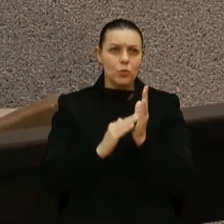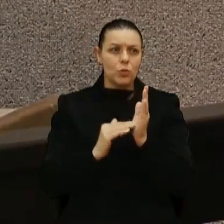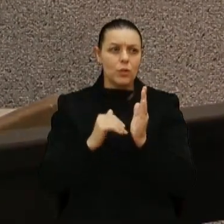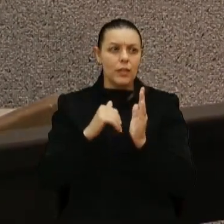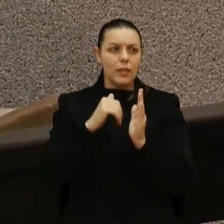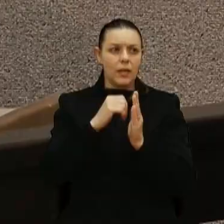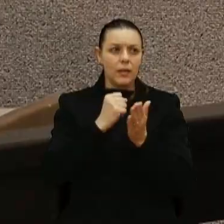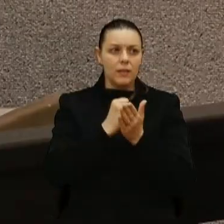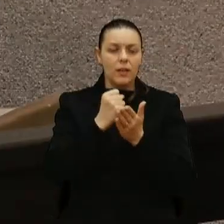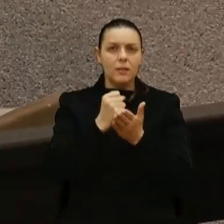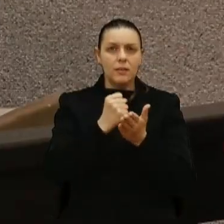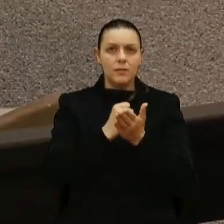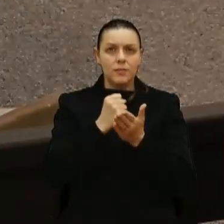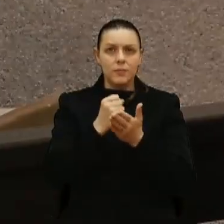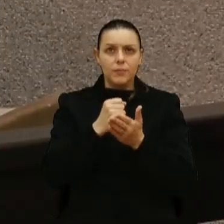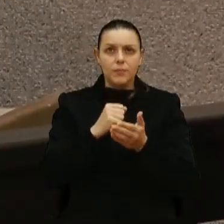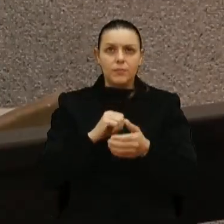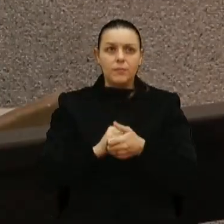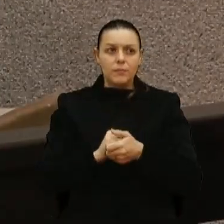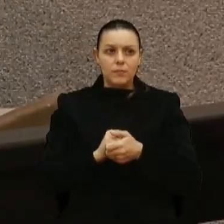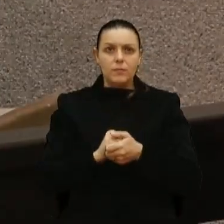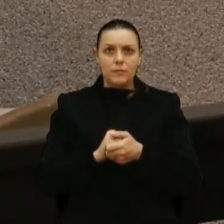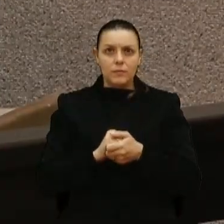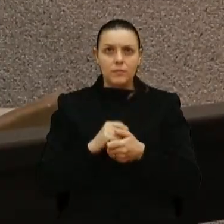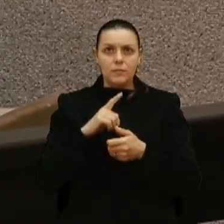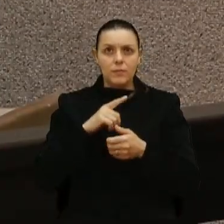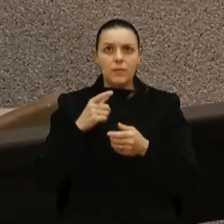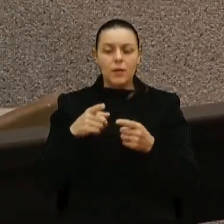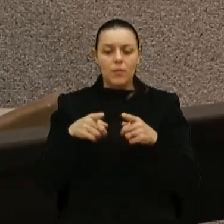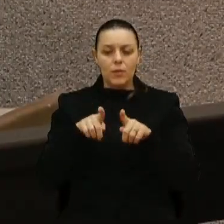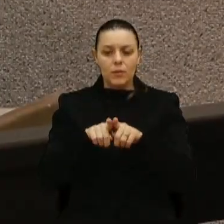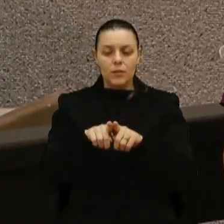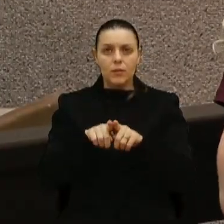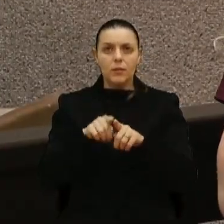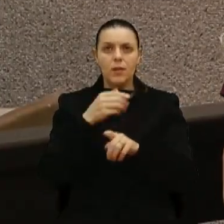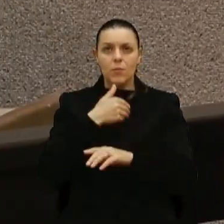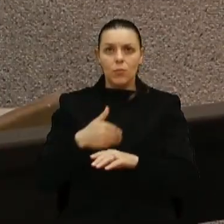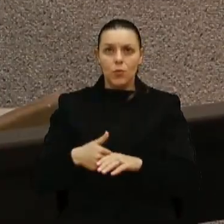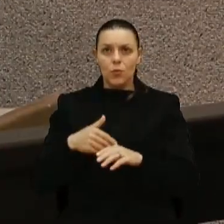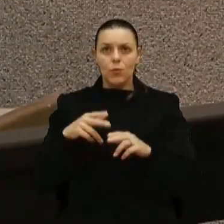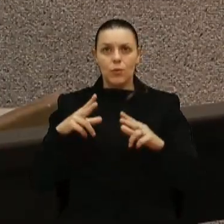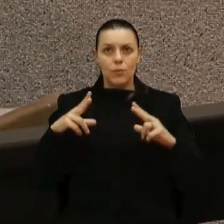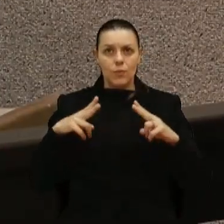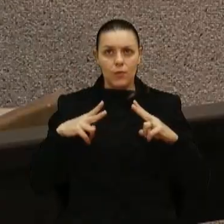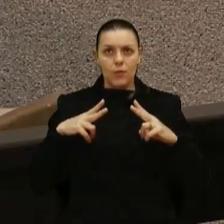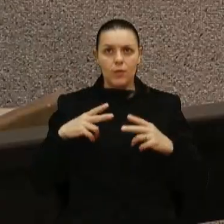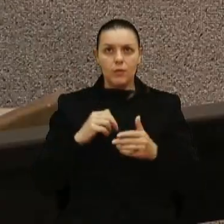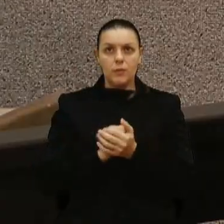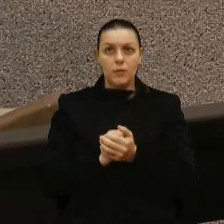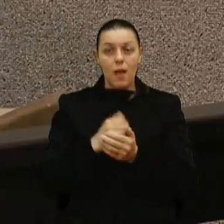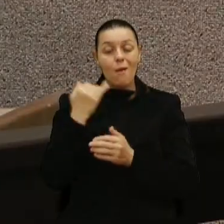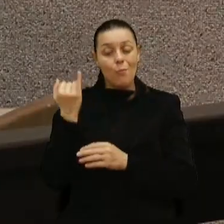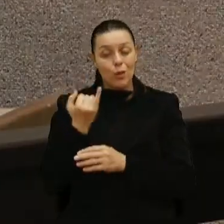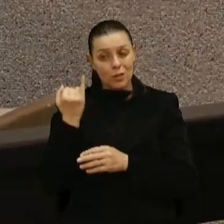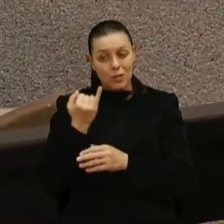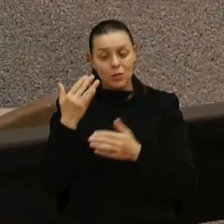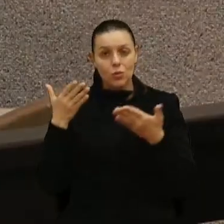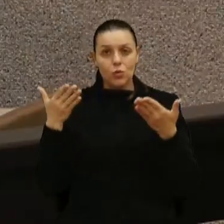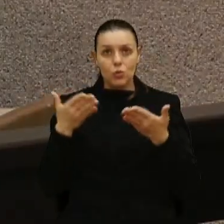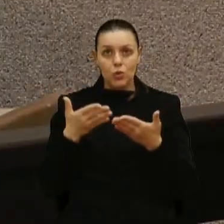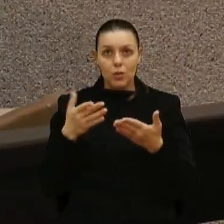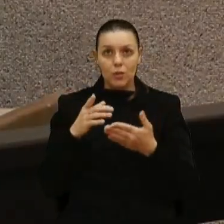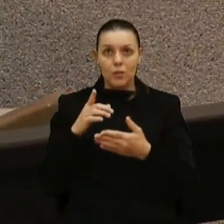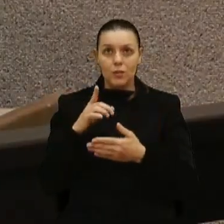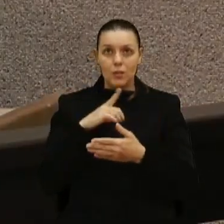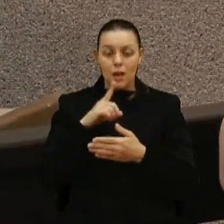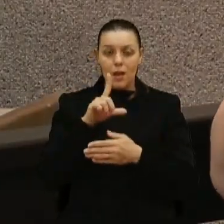das PPPs, das concessões e das parcerias público-privadas, que eu acredito serem muito importantes já estarem